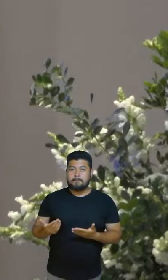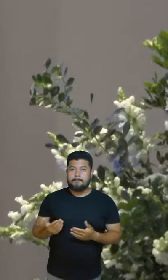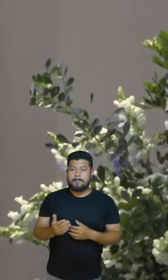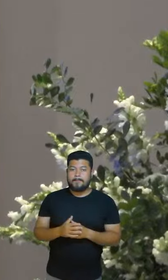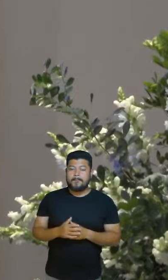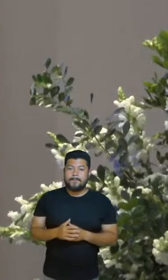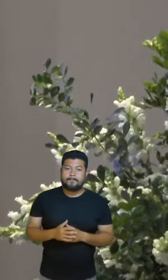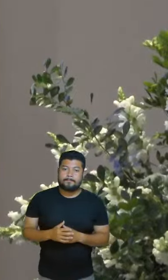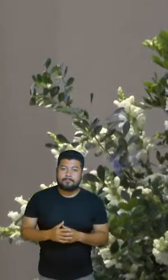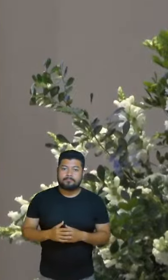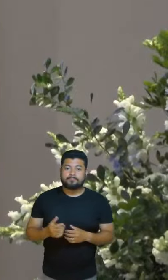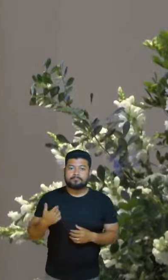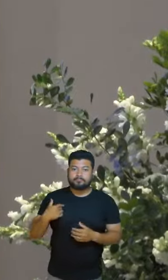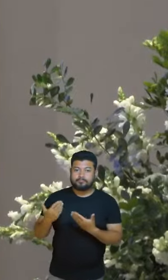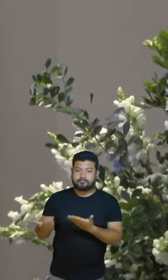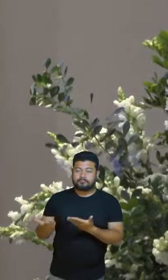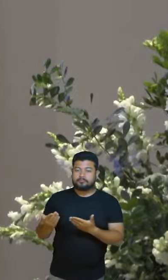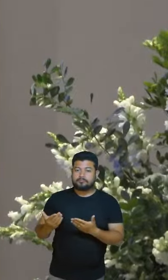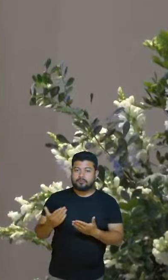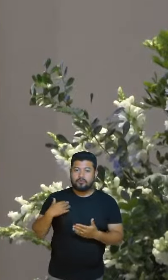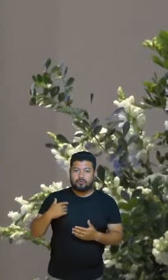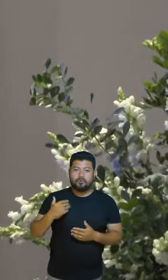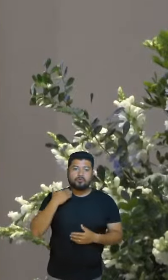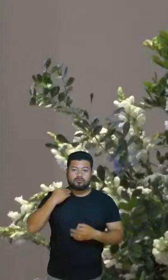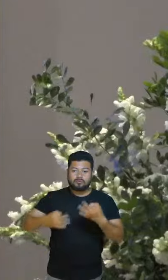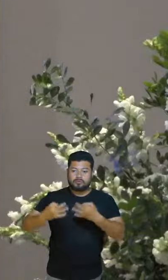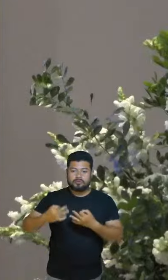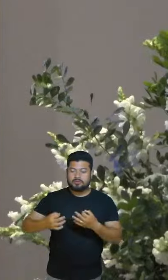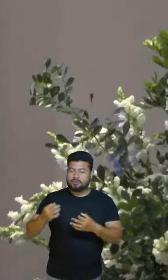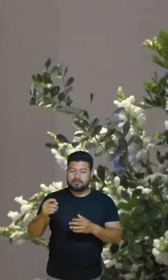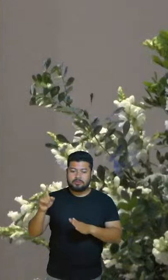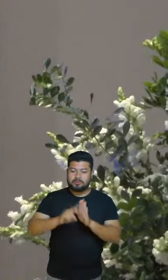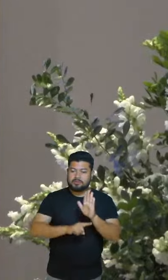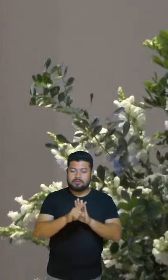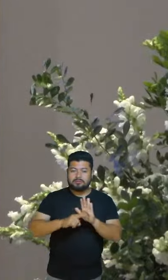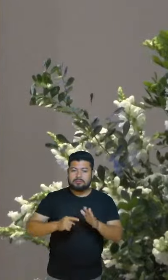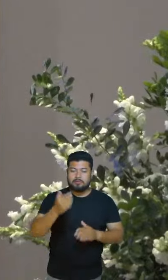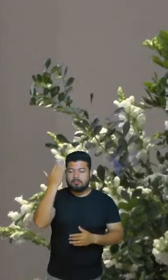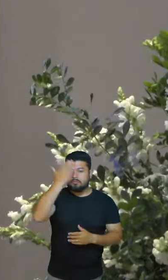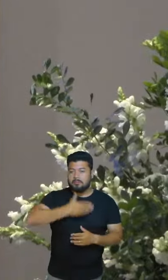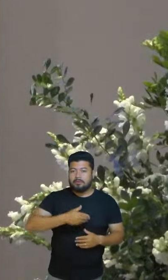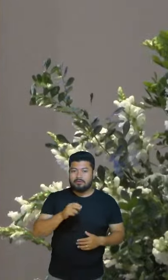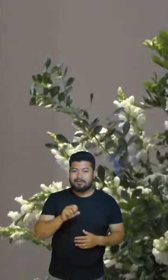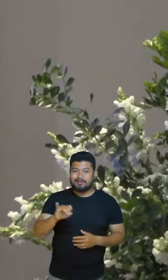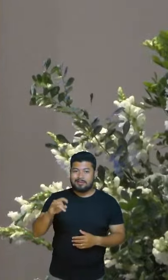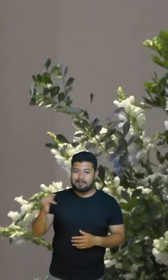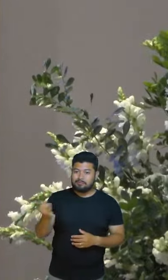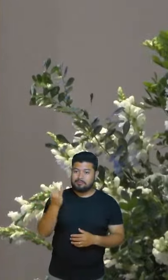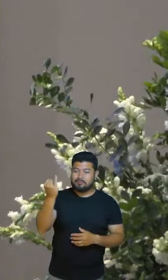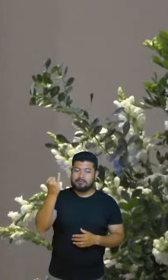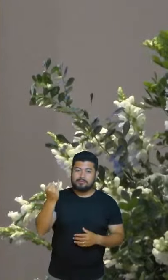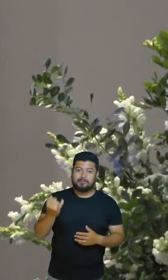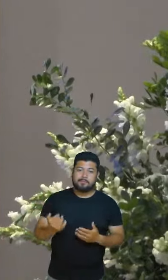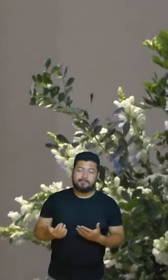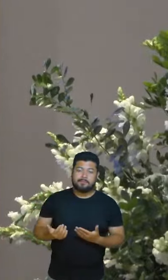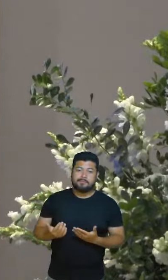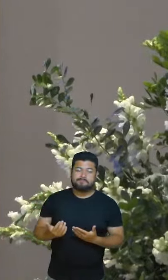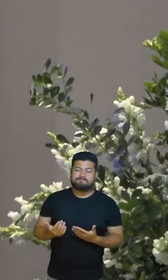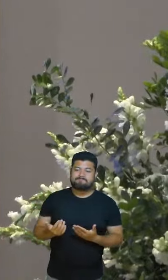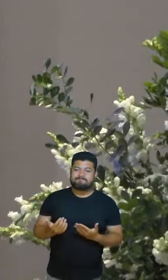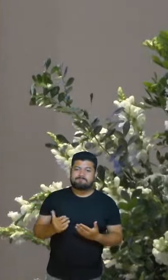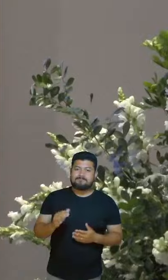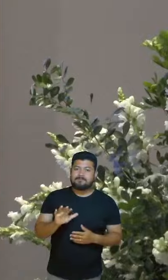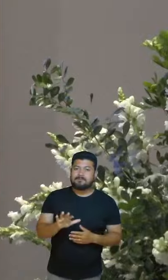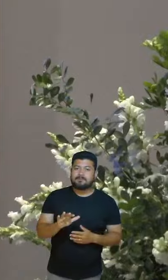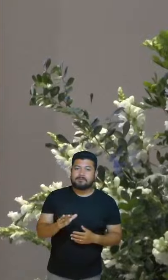saneamento o juiz indeferiu uma prova que seria importante ou sen não se indeferiu se indeferiu uma prova que era importante mas além o